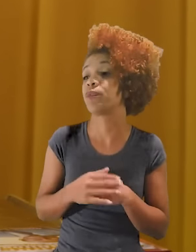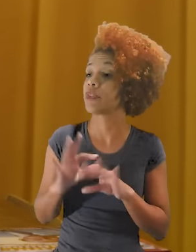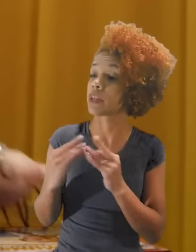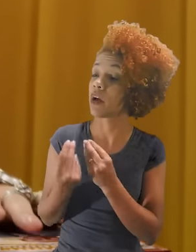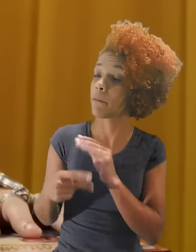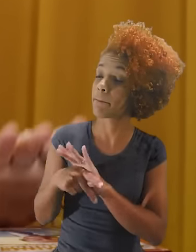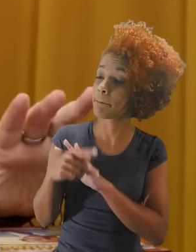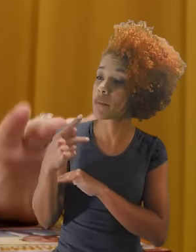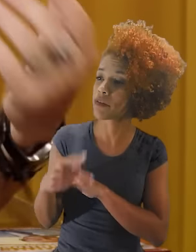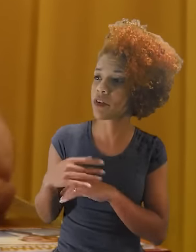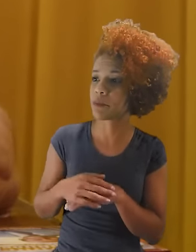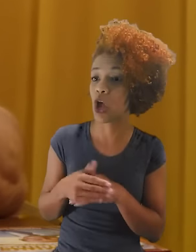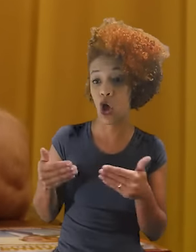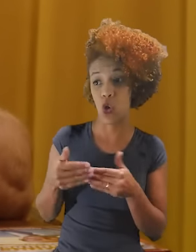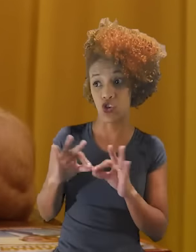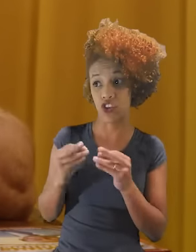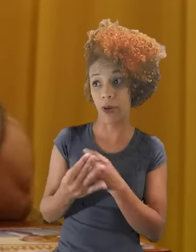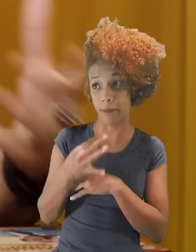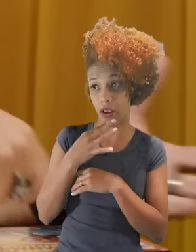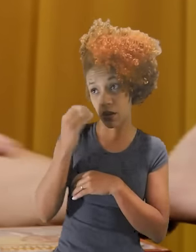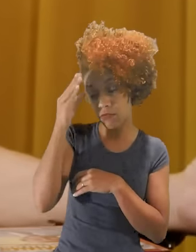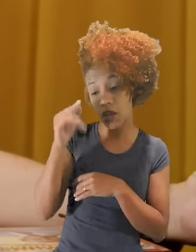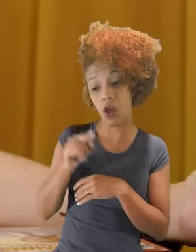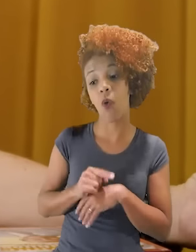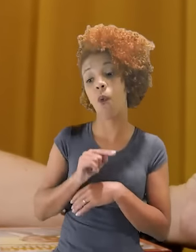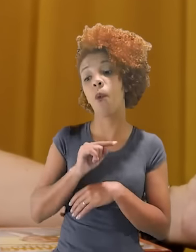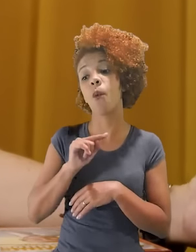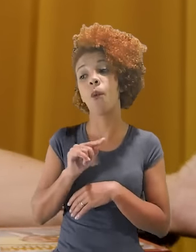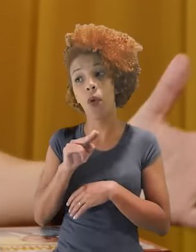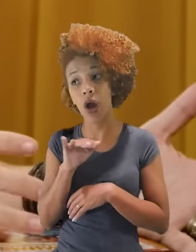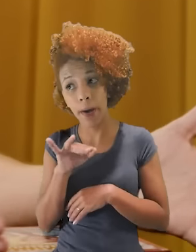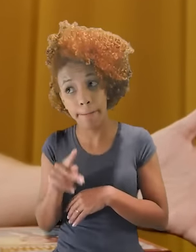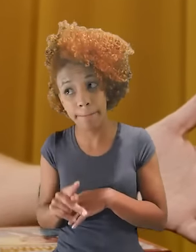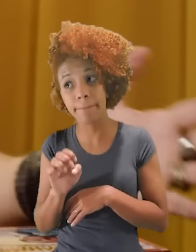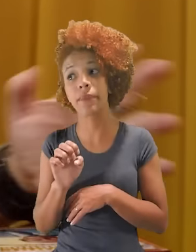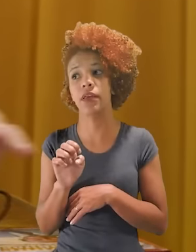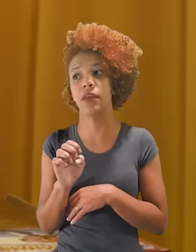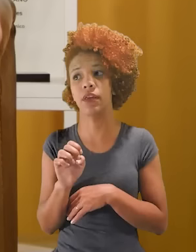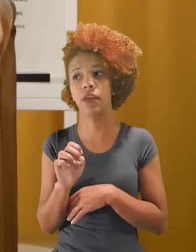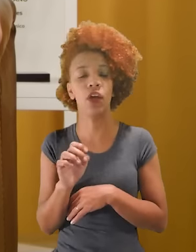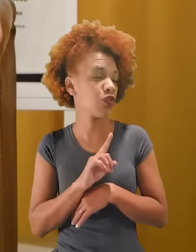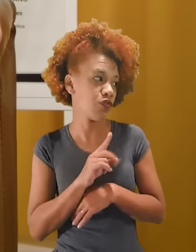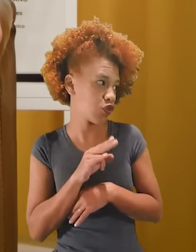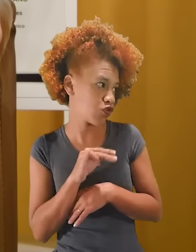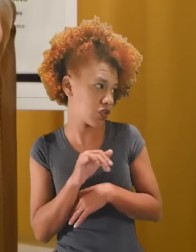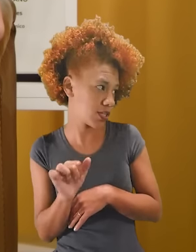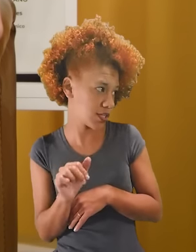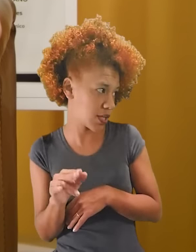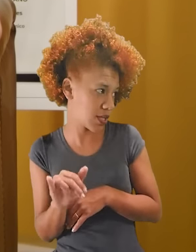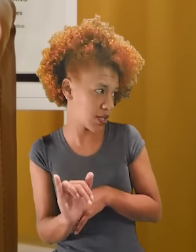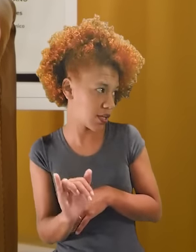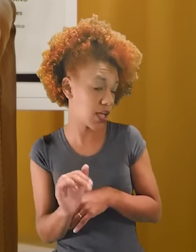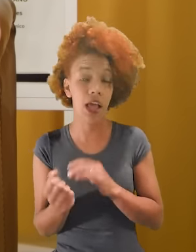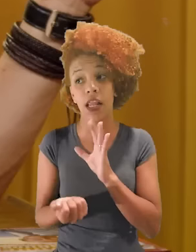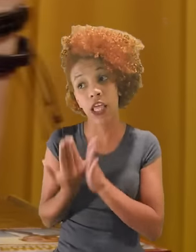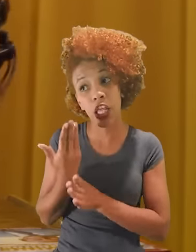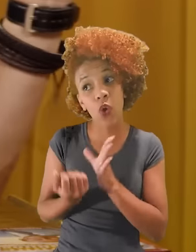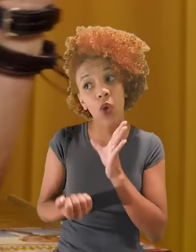é da família, e aí tá lá. Hoje até a família reconhece que quem fez foi o Hub. Ele que fez o desenho e tal. Não foi o Disney que criou. Não, foi o Disney, o Disney